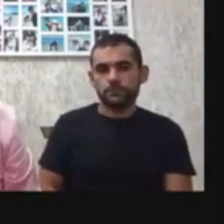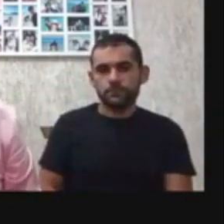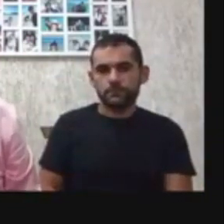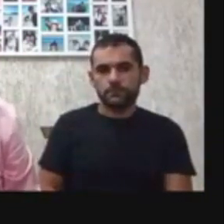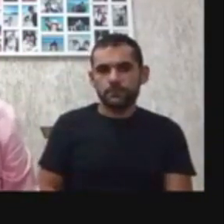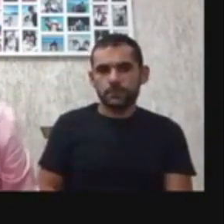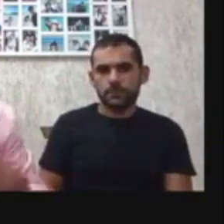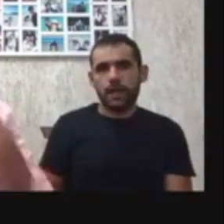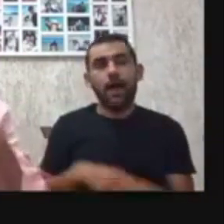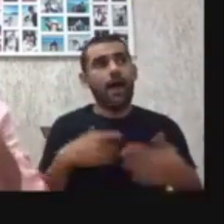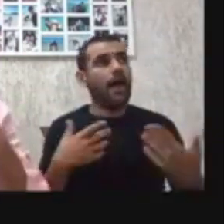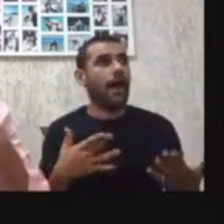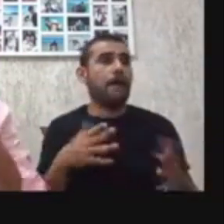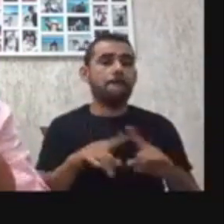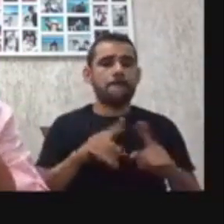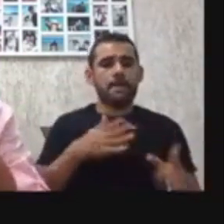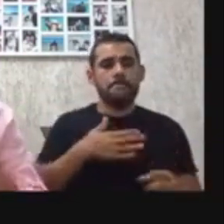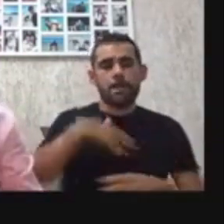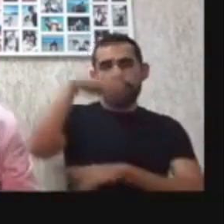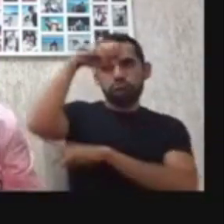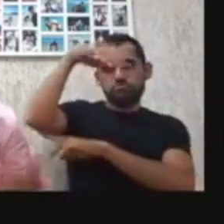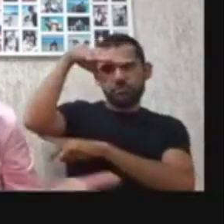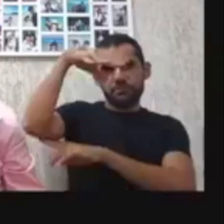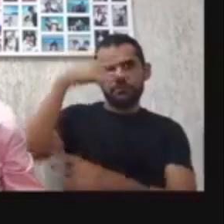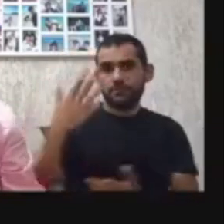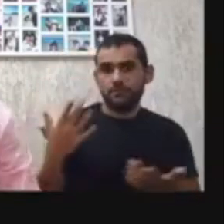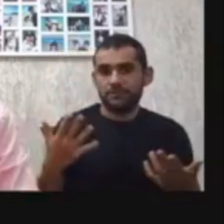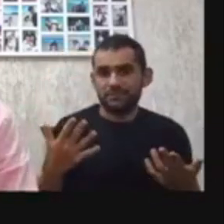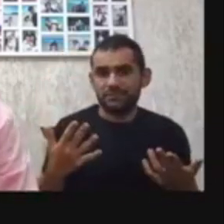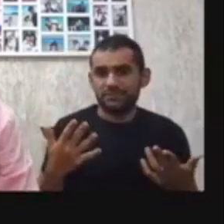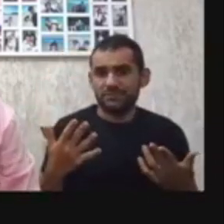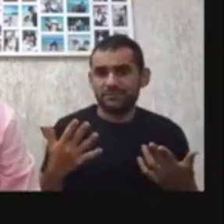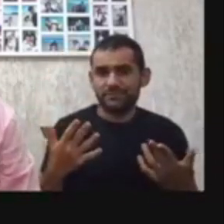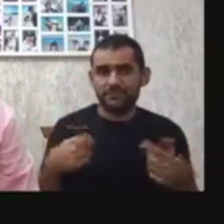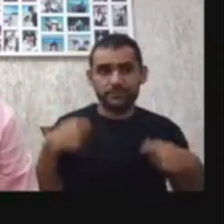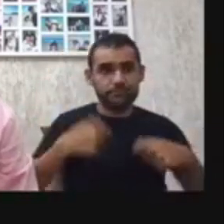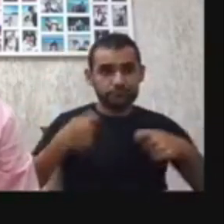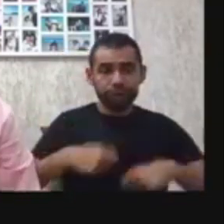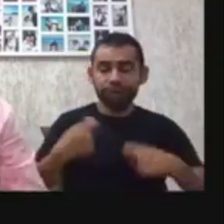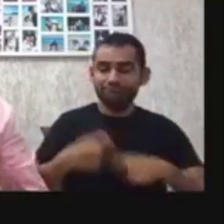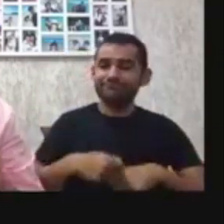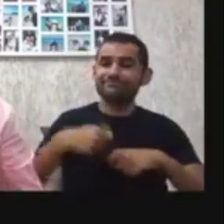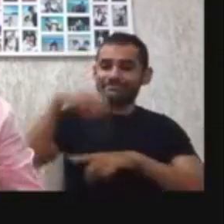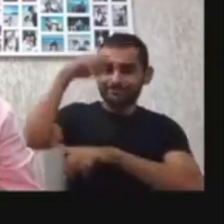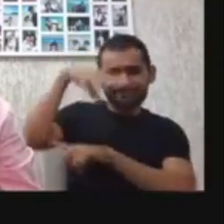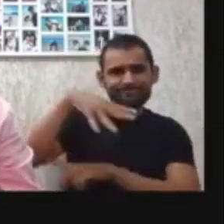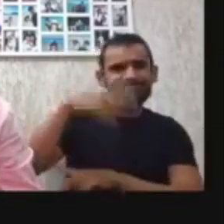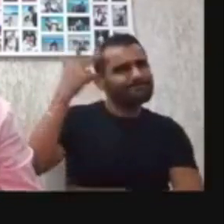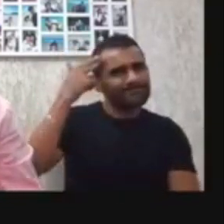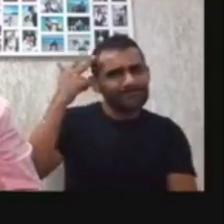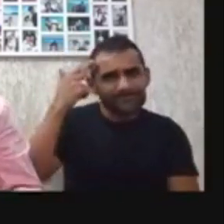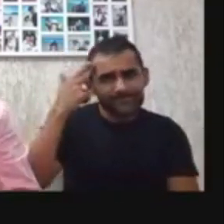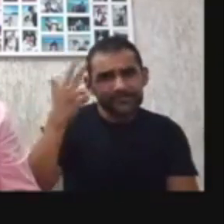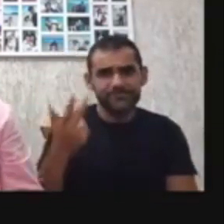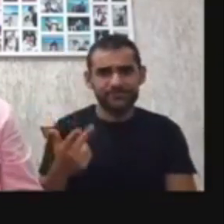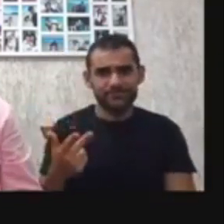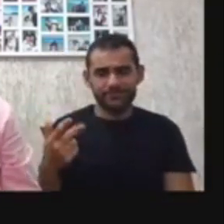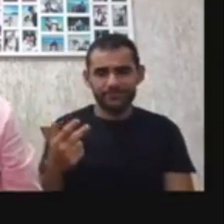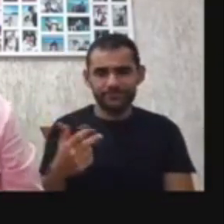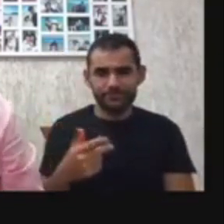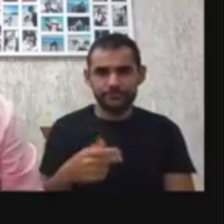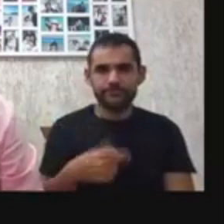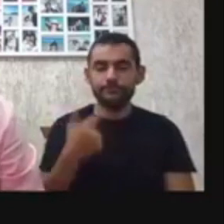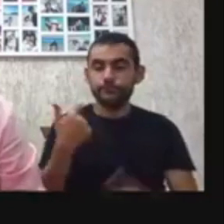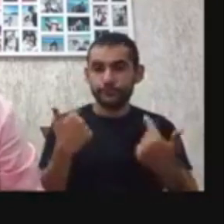gente tem que ficar, mas não é, meu posto está queimado. Gente, as coisas têm que funcionar. As coisas têm que funcionar. E